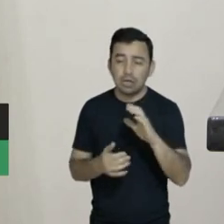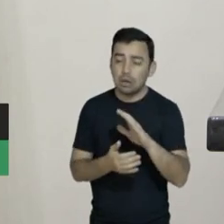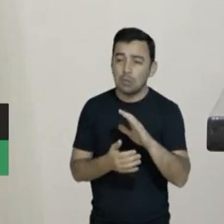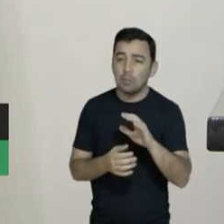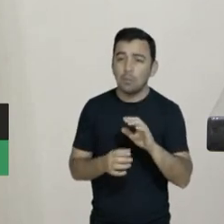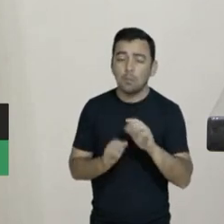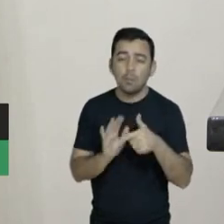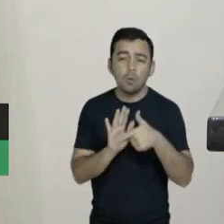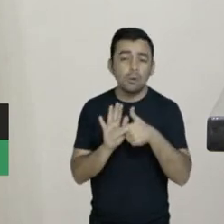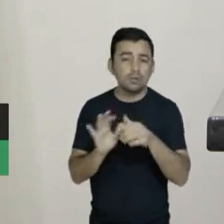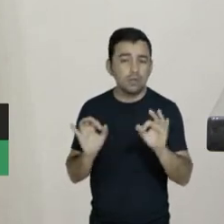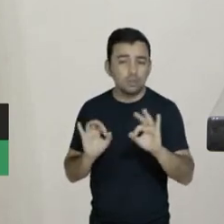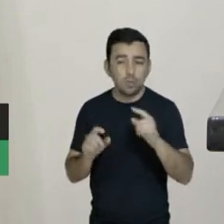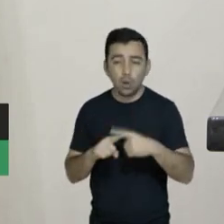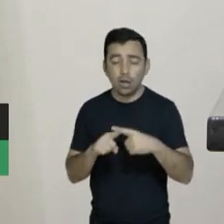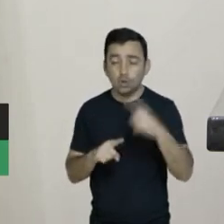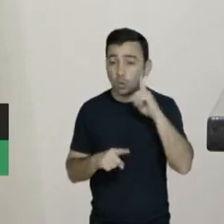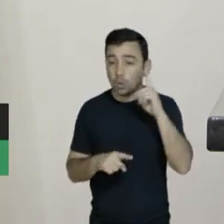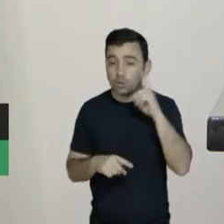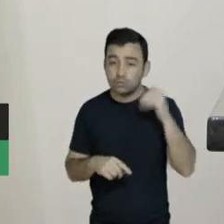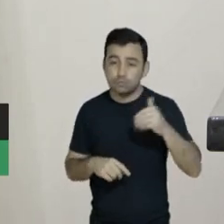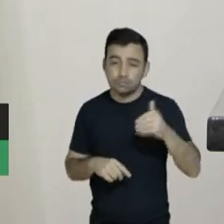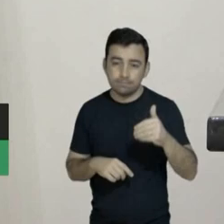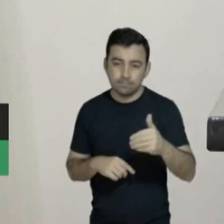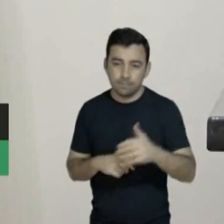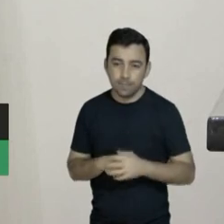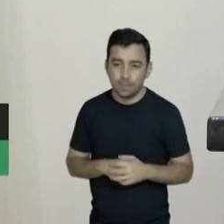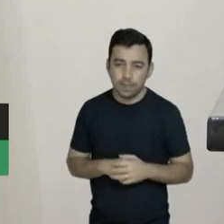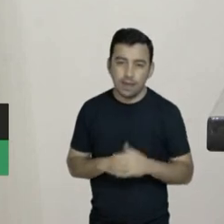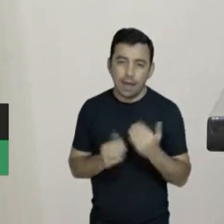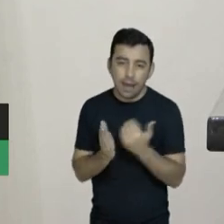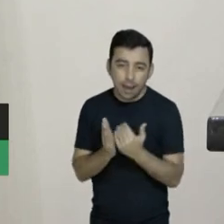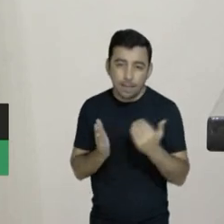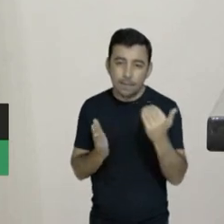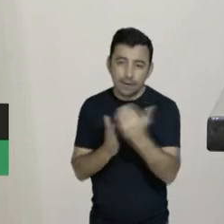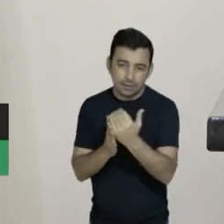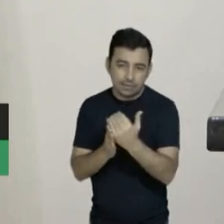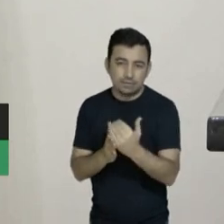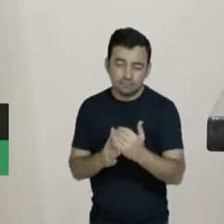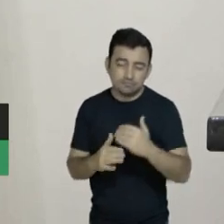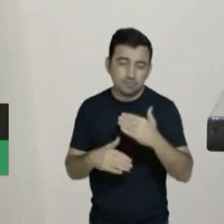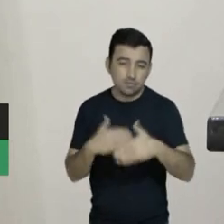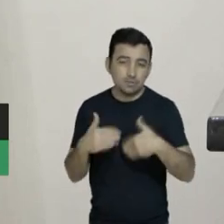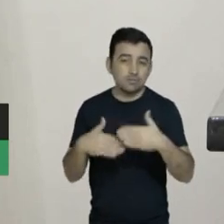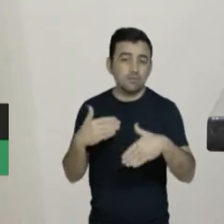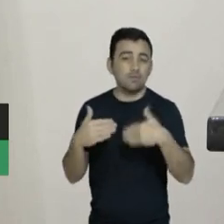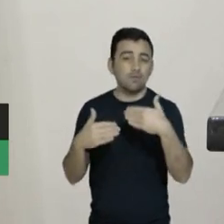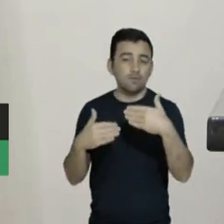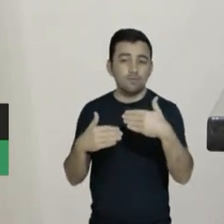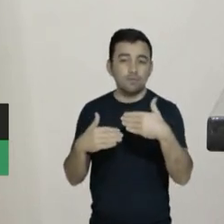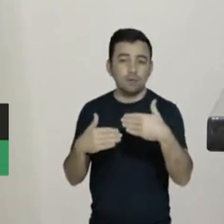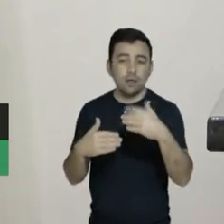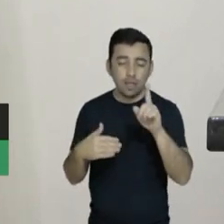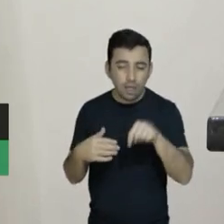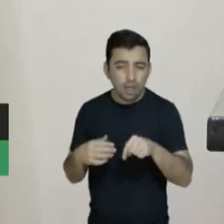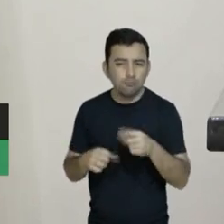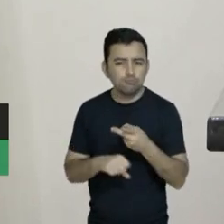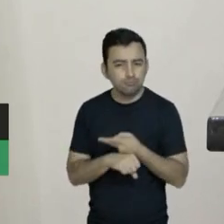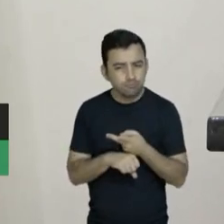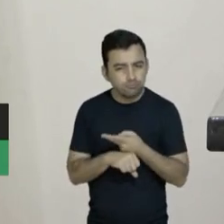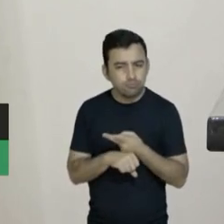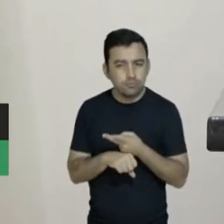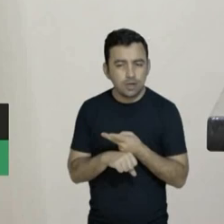coisa rotineira. Então, o bem maior que essas casas constroem é a busca